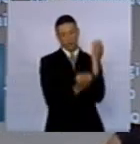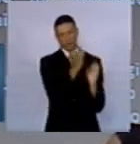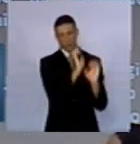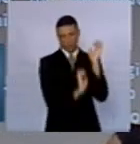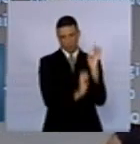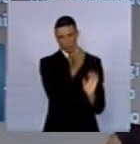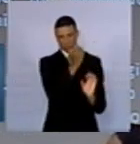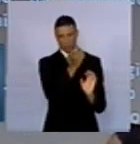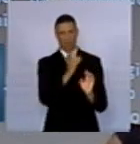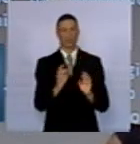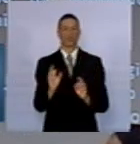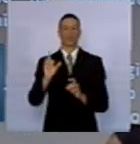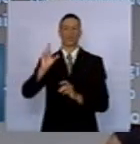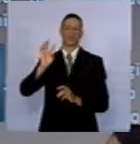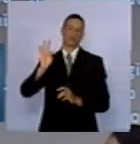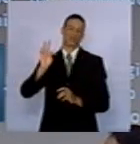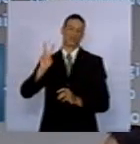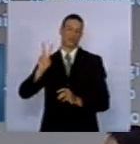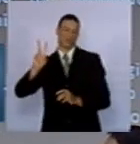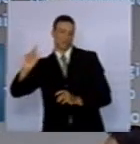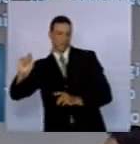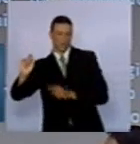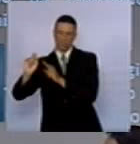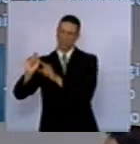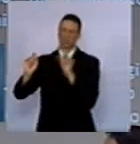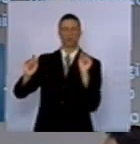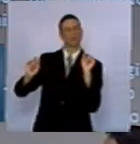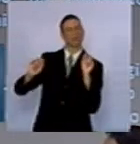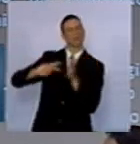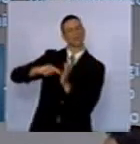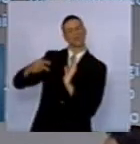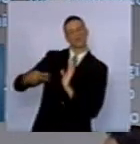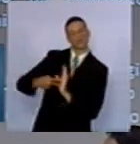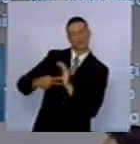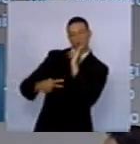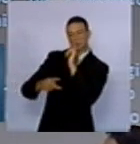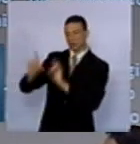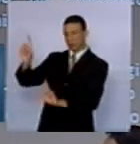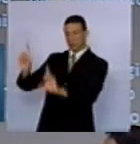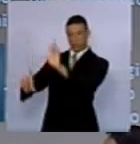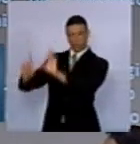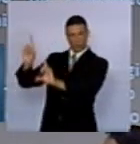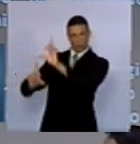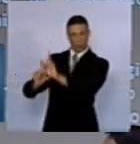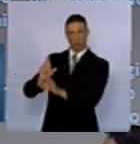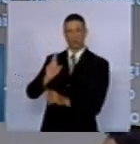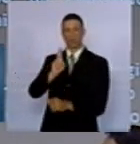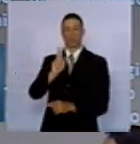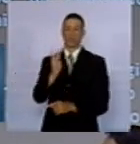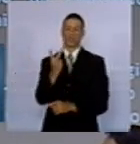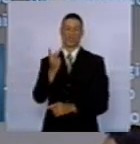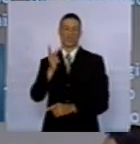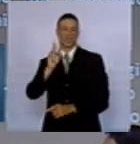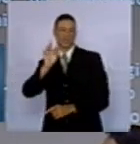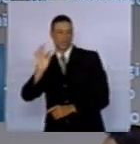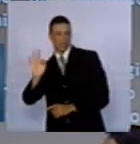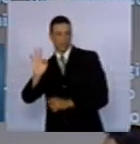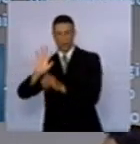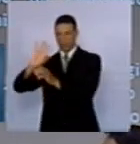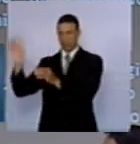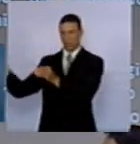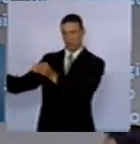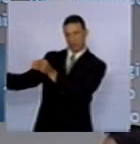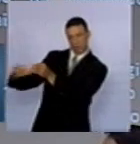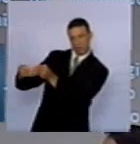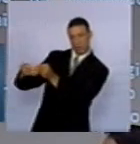do TVA o TVA nada mais é do que a utilização de televisão por assinatura no canal HF Na verdade é um canal só que parte do